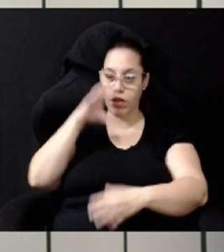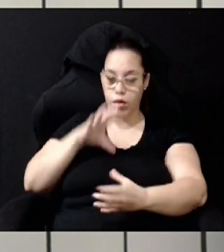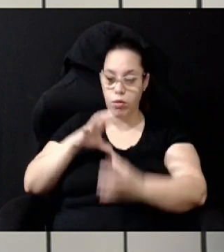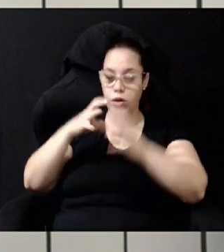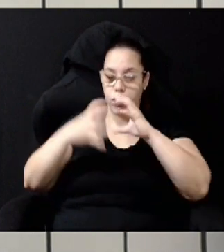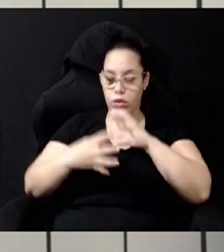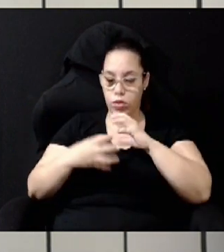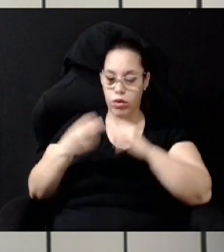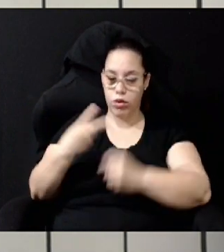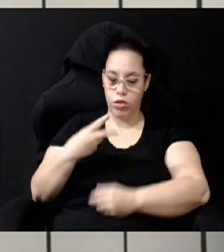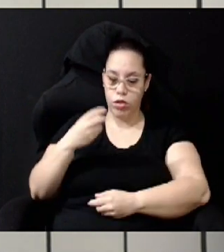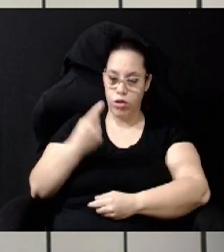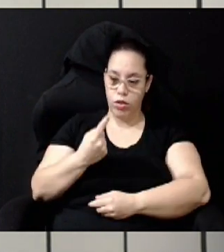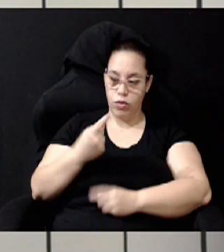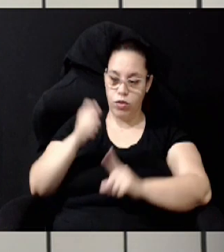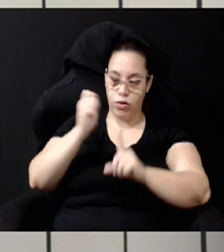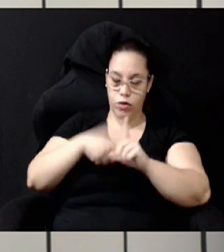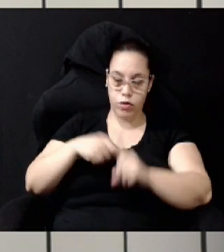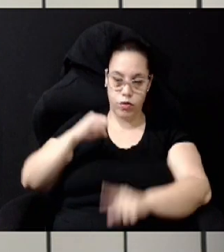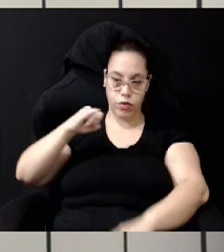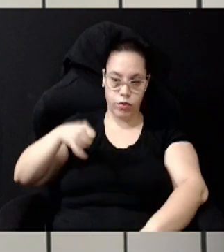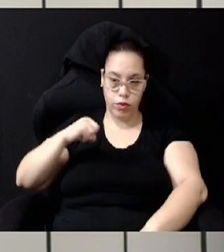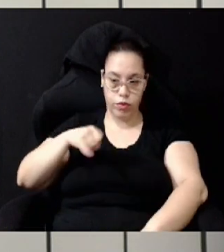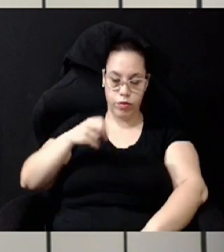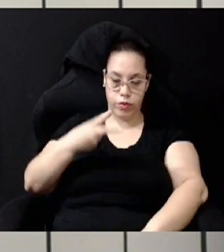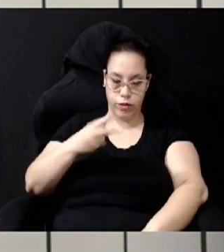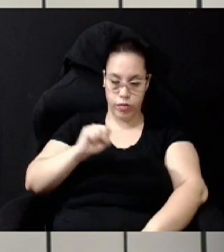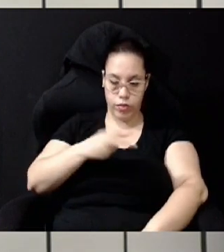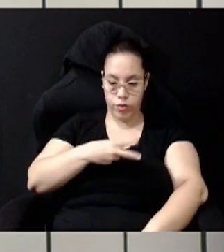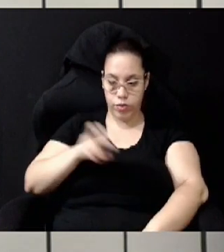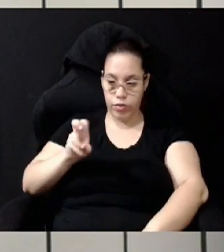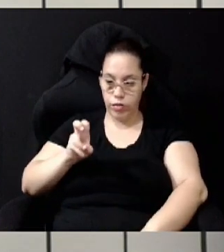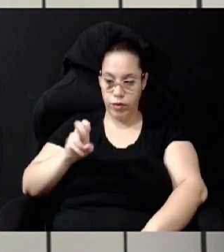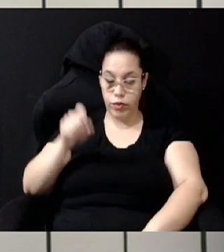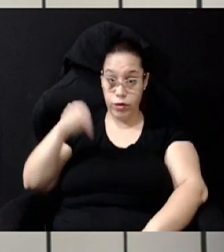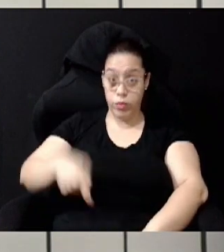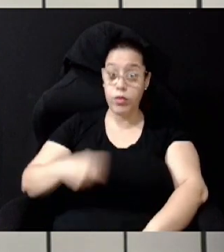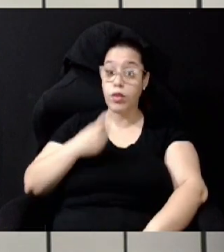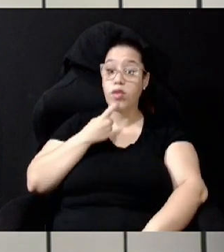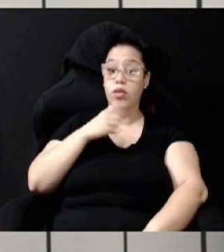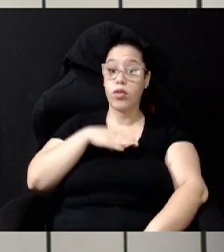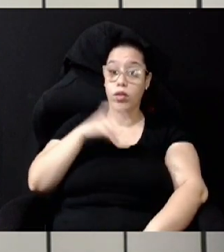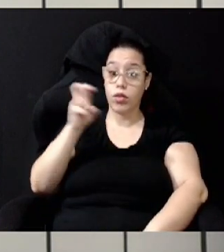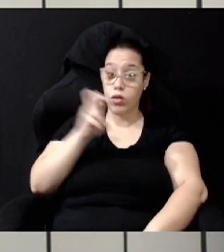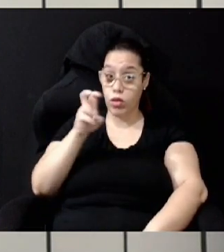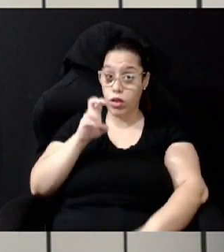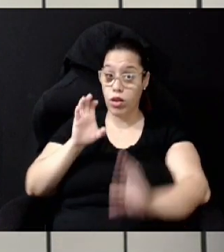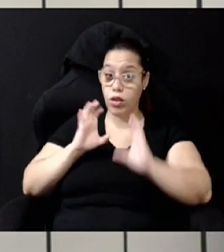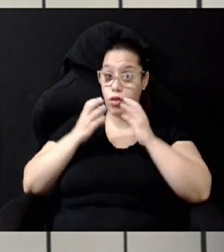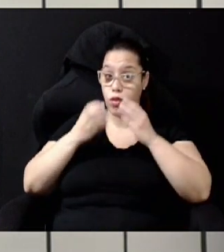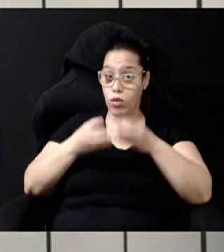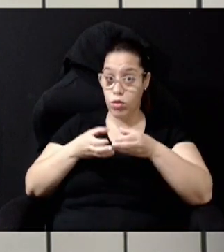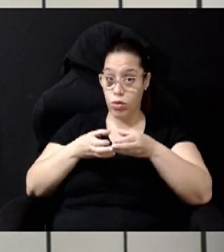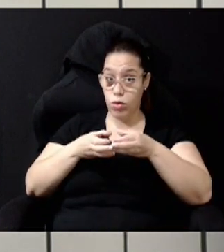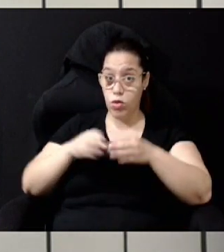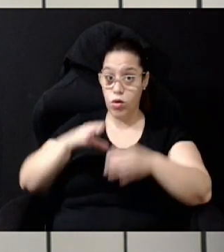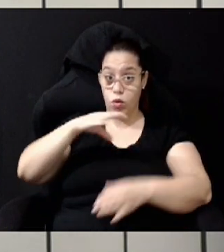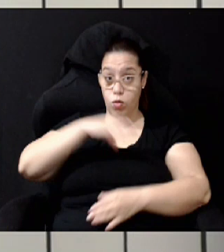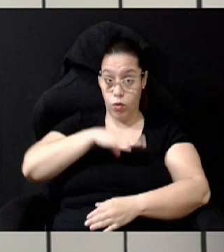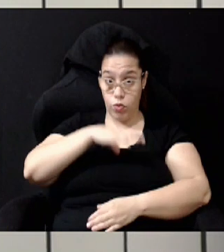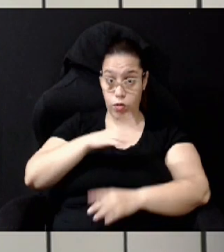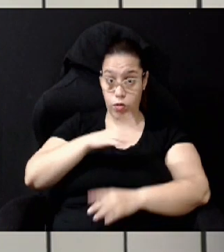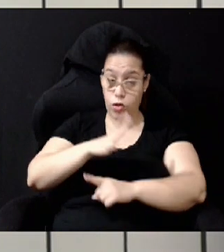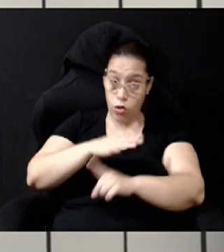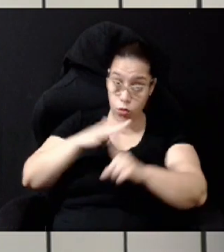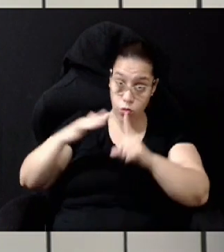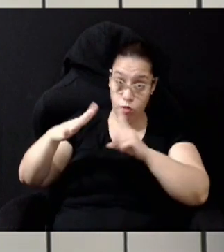21 de janeiro de 2025, vai acontecer aqui em Campinas a 5ª Conferência Municipal do Meio Ambiente, que